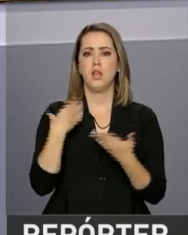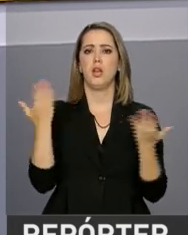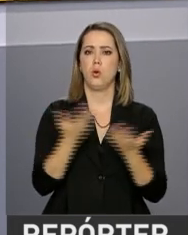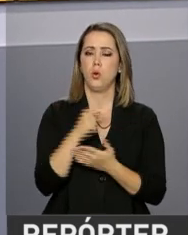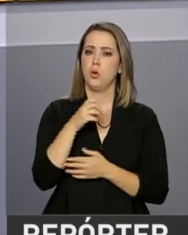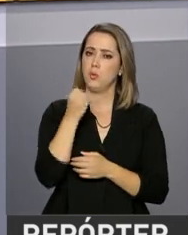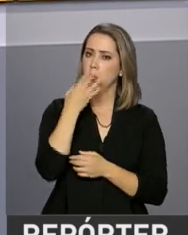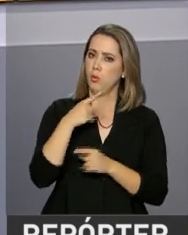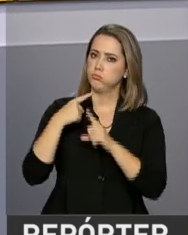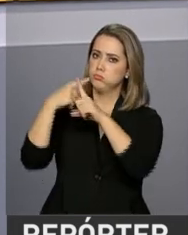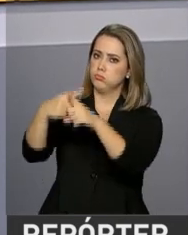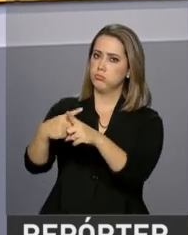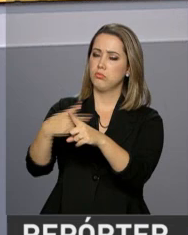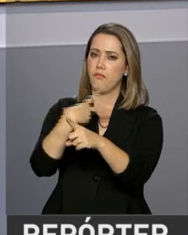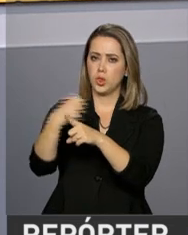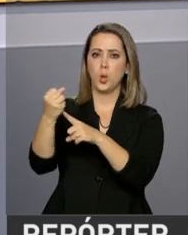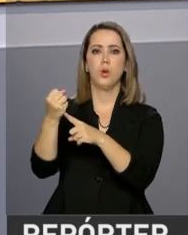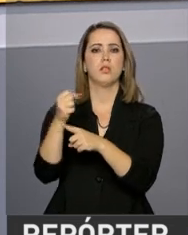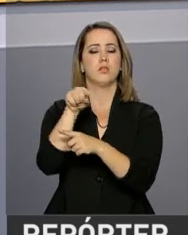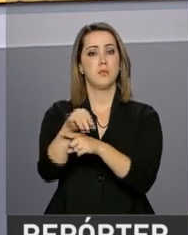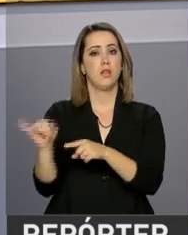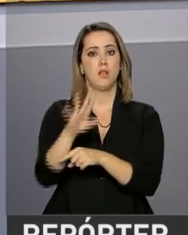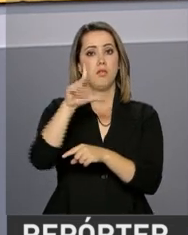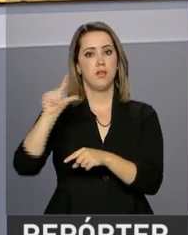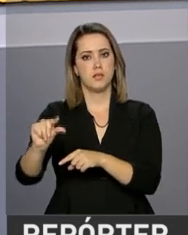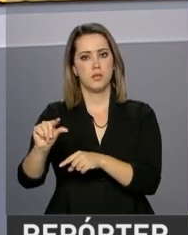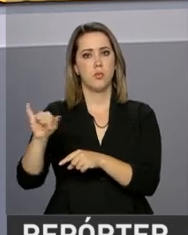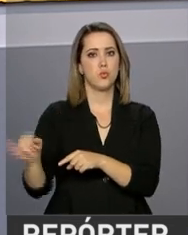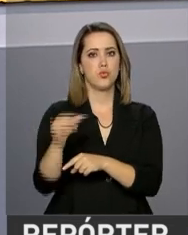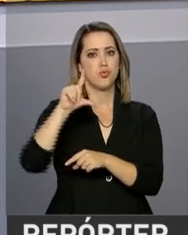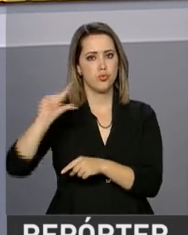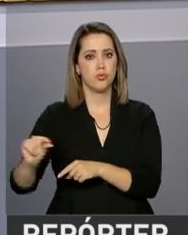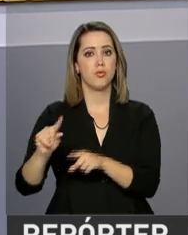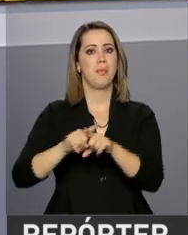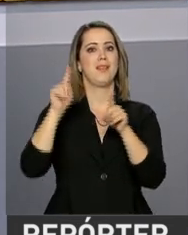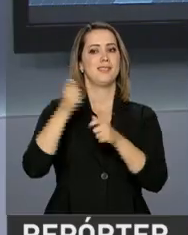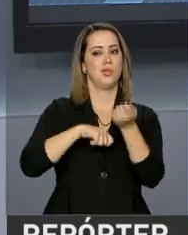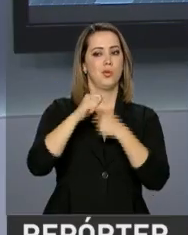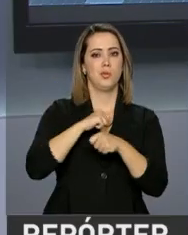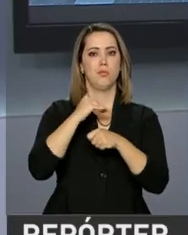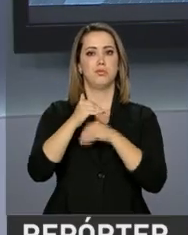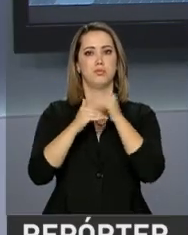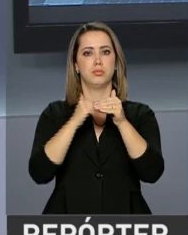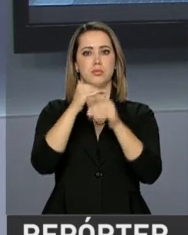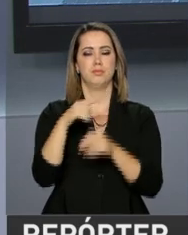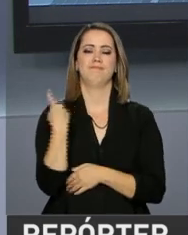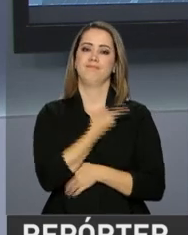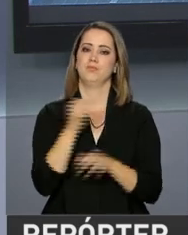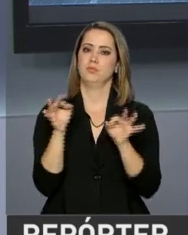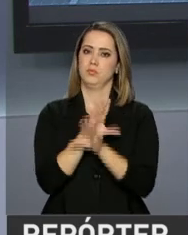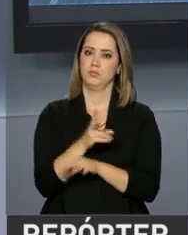positiva e virtuosa com a inflação e juros caindo ea economia crescendo nós ficamos por aqui